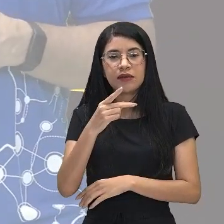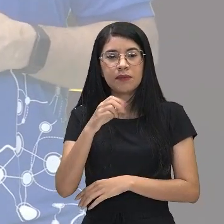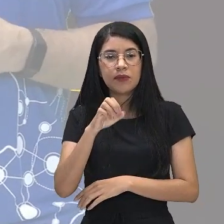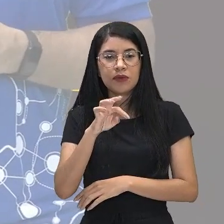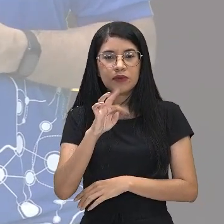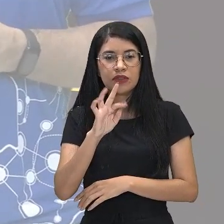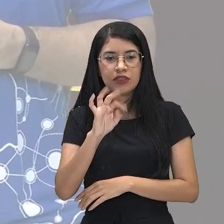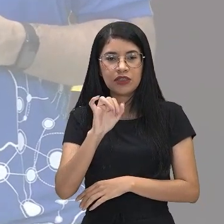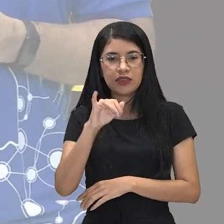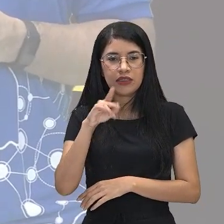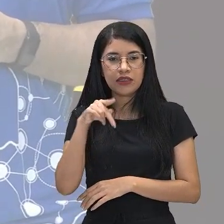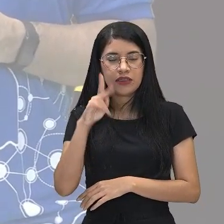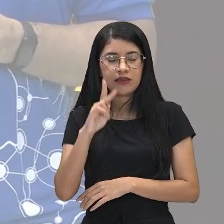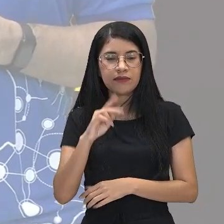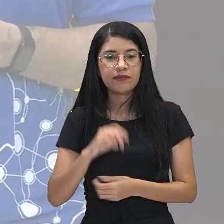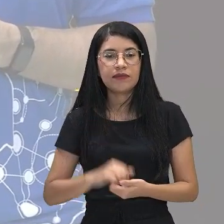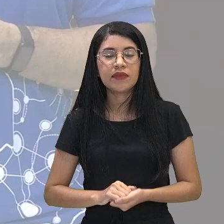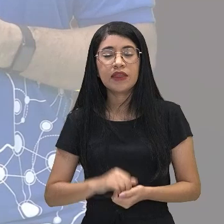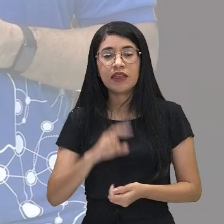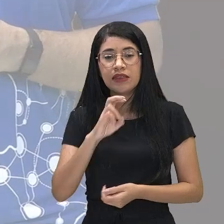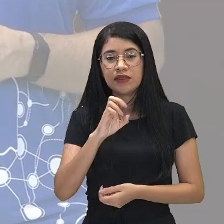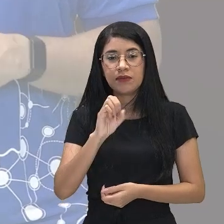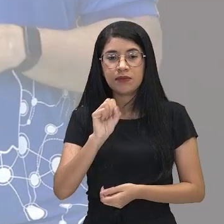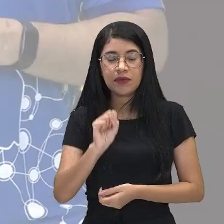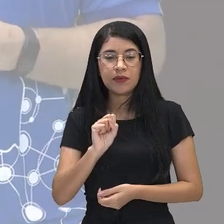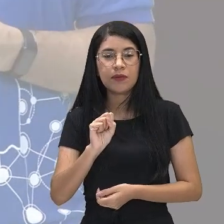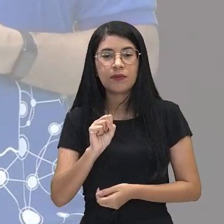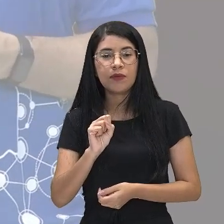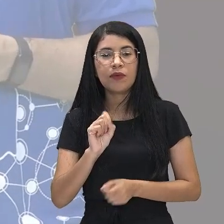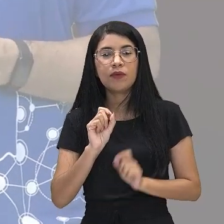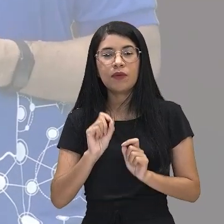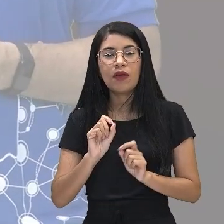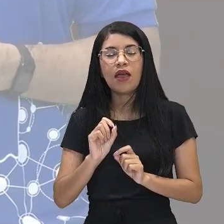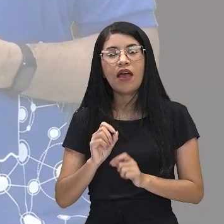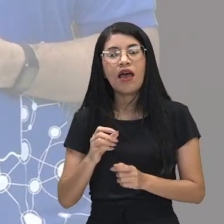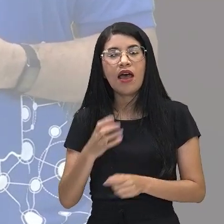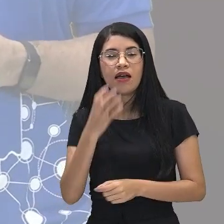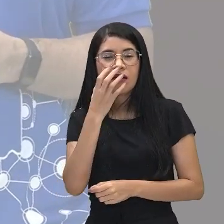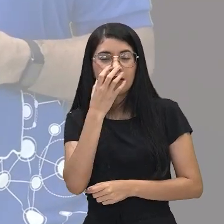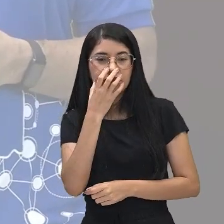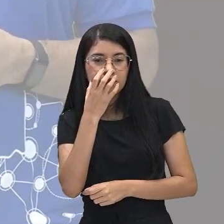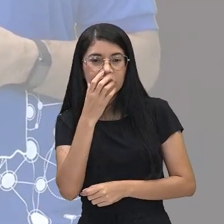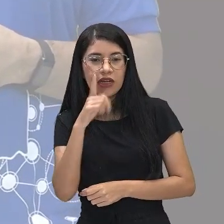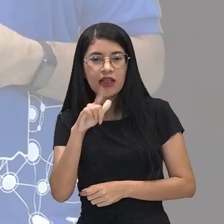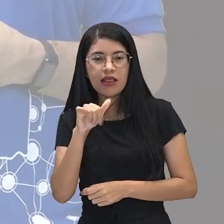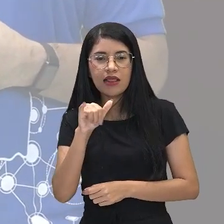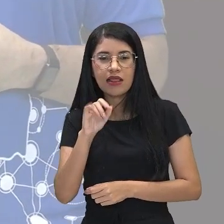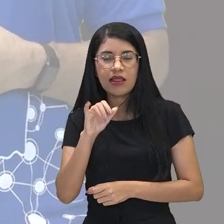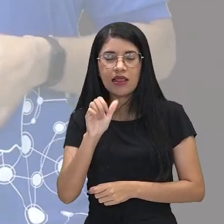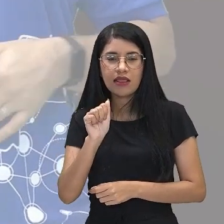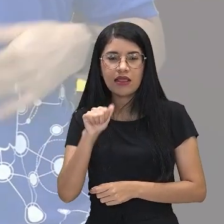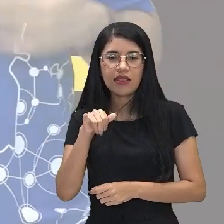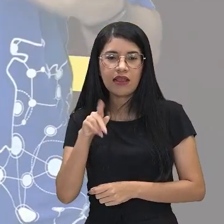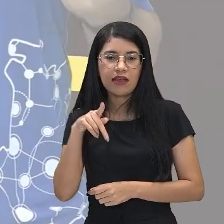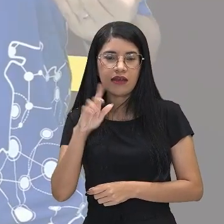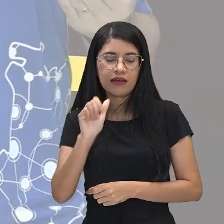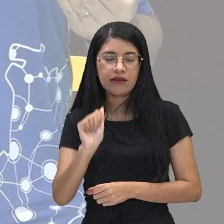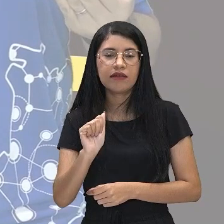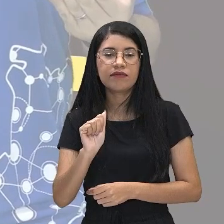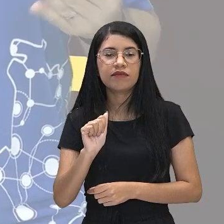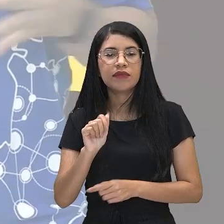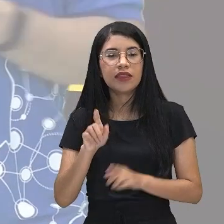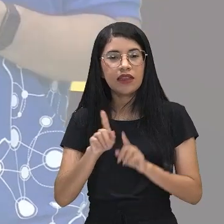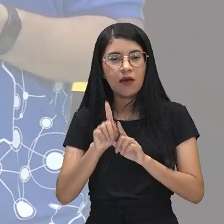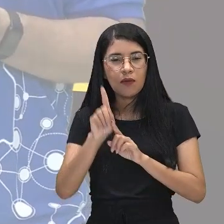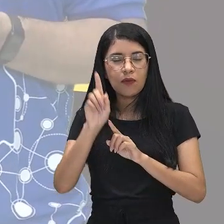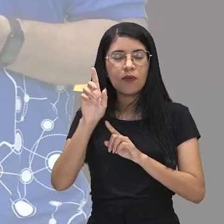Em 58, chegaria a vez da cadela Laika, que foi enviado para o espaço pelos